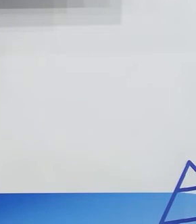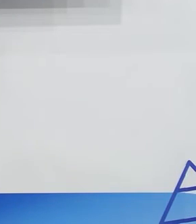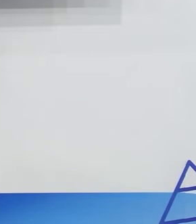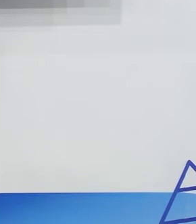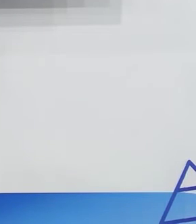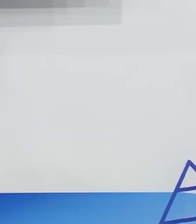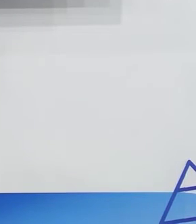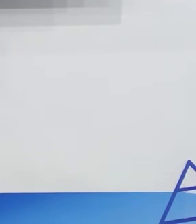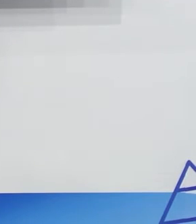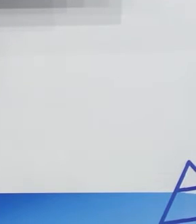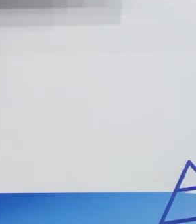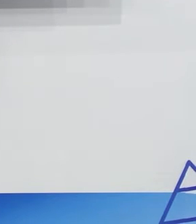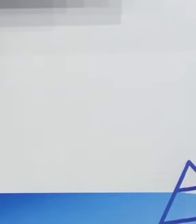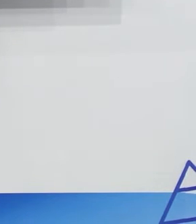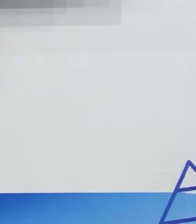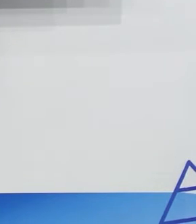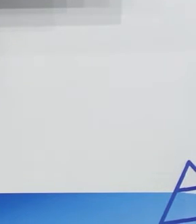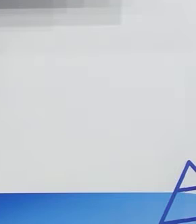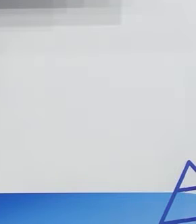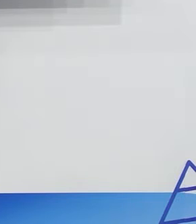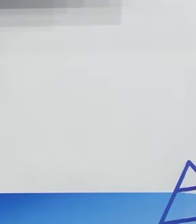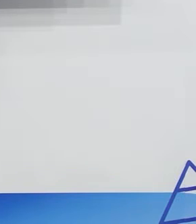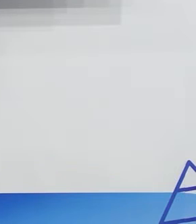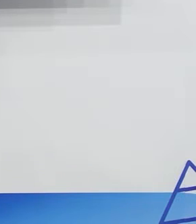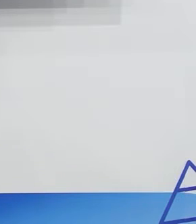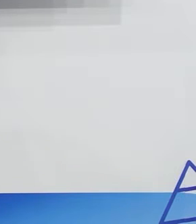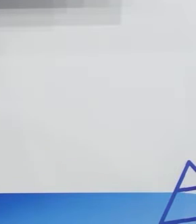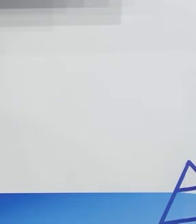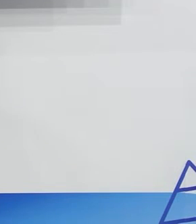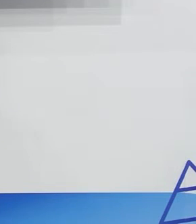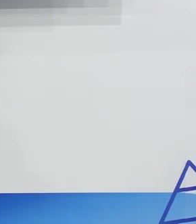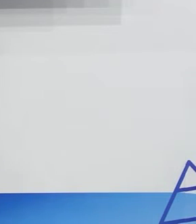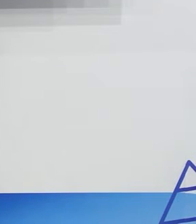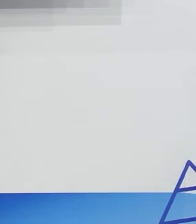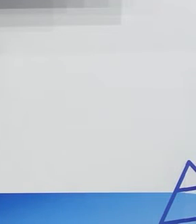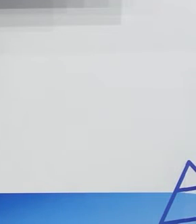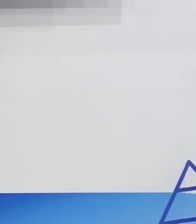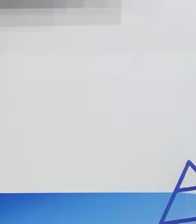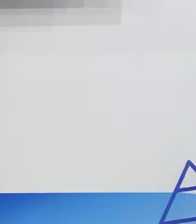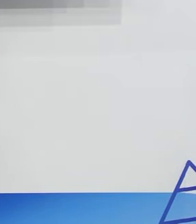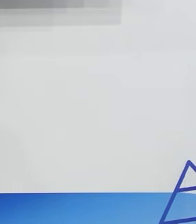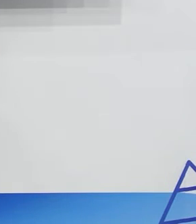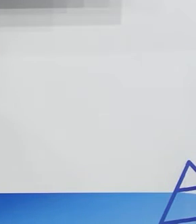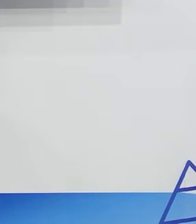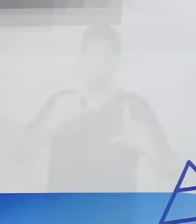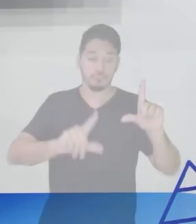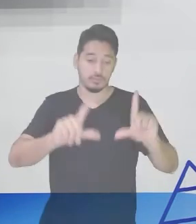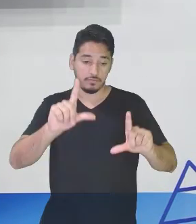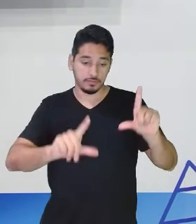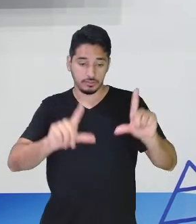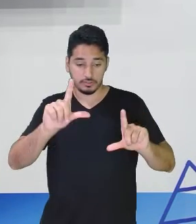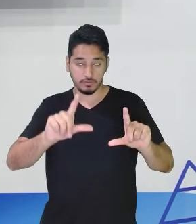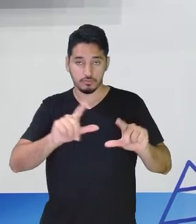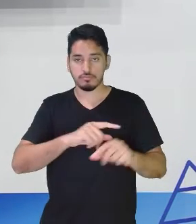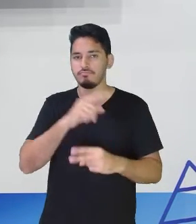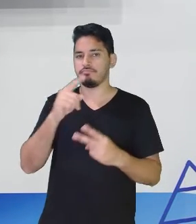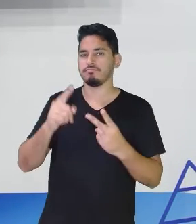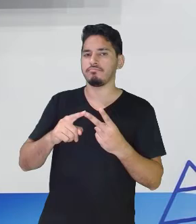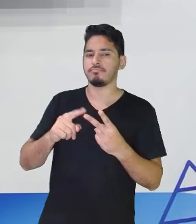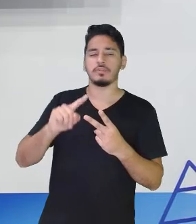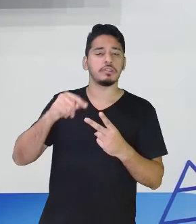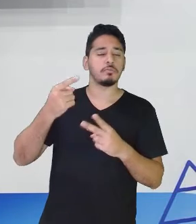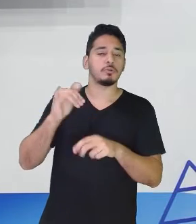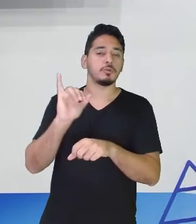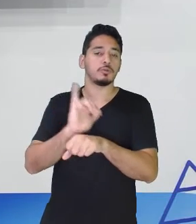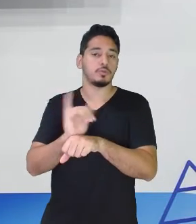vamos começar aí a falar das nossas aulas. Vocês podem assistir a nossa aula na TV, podem assistir essa aula depois